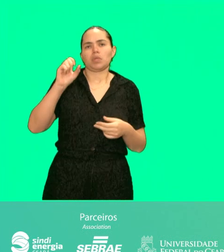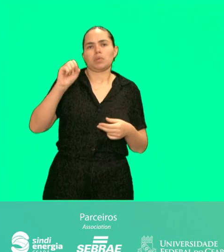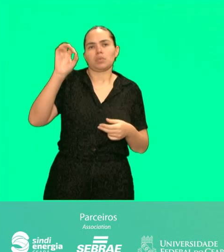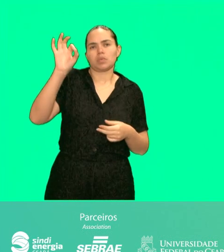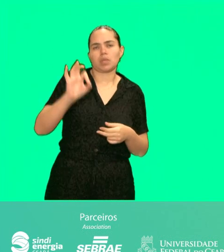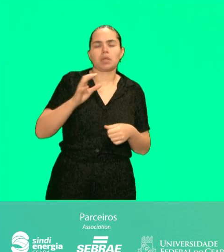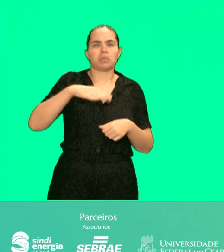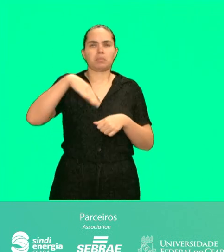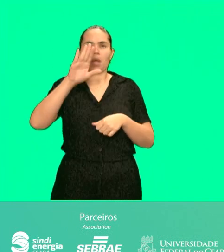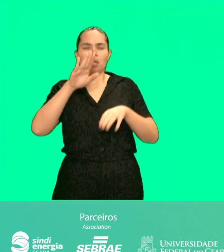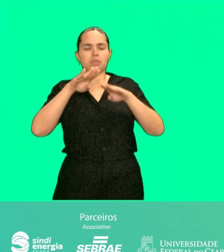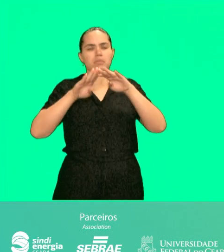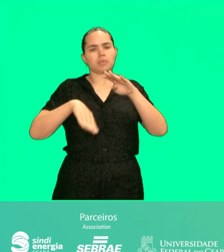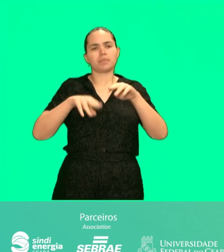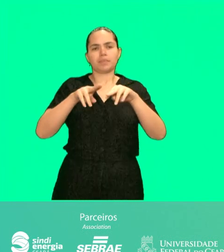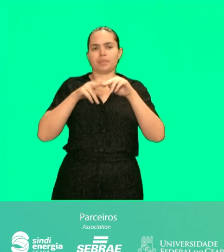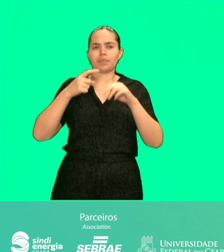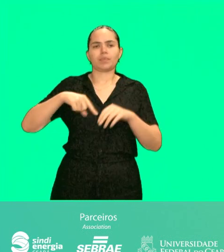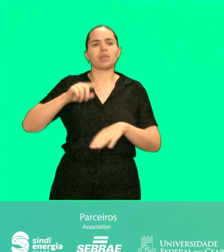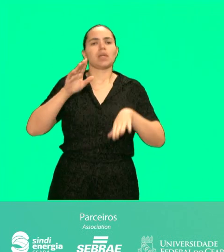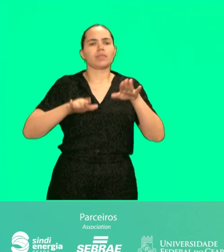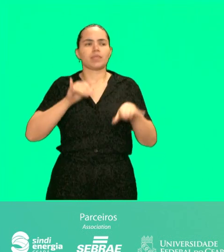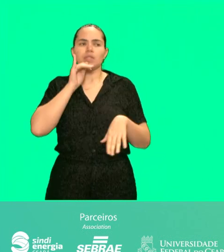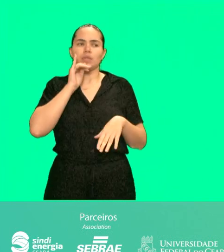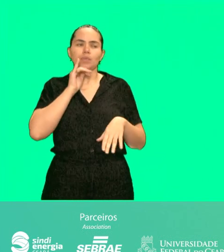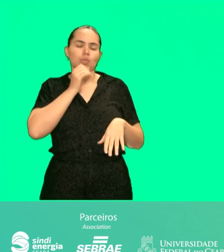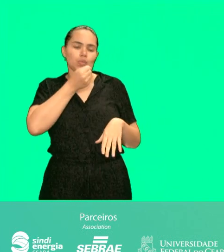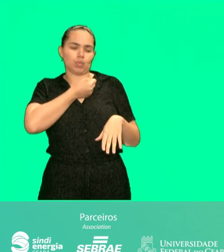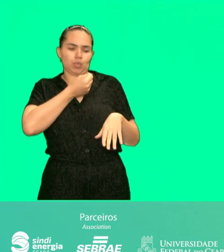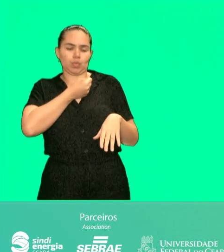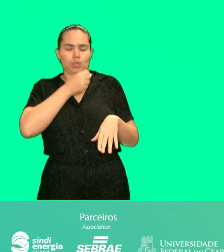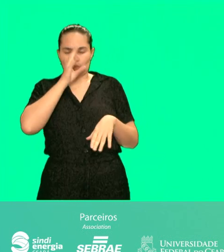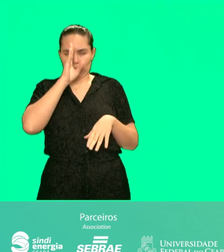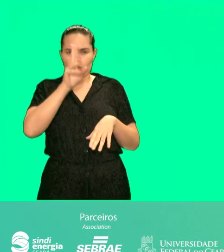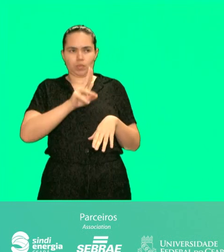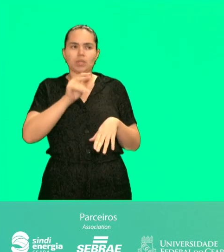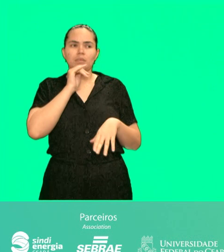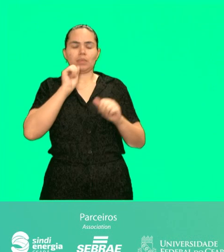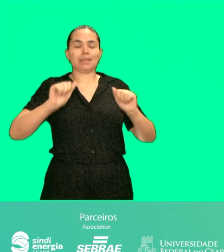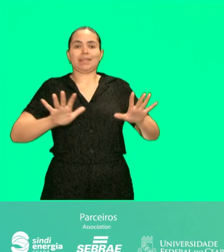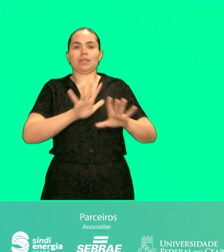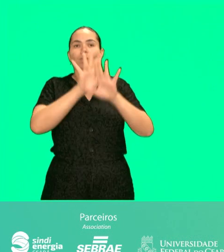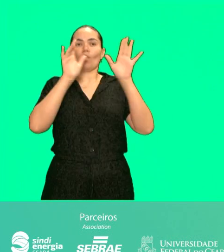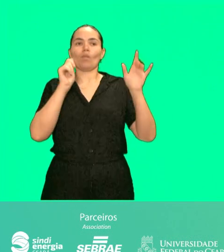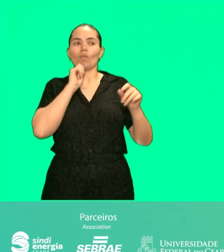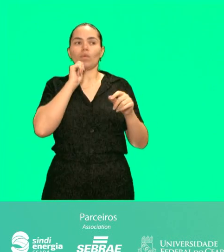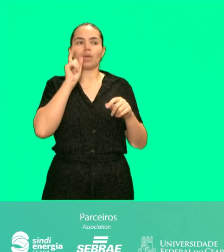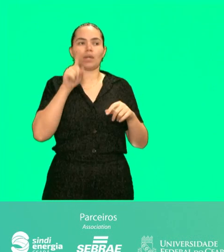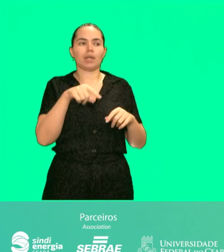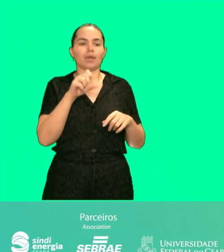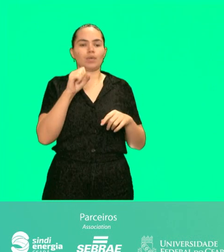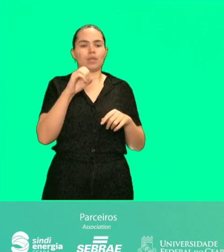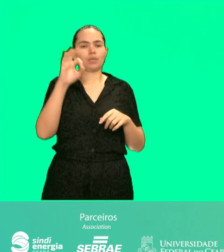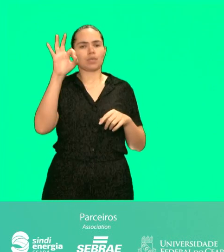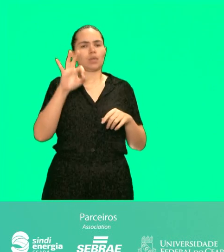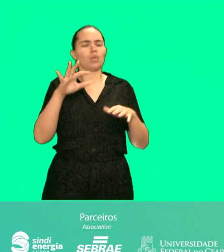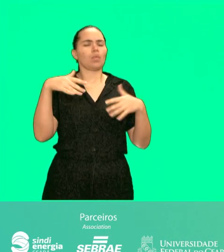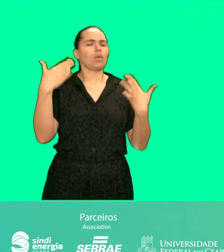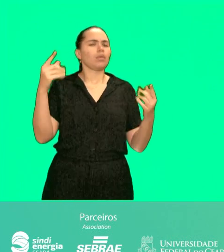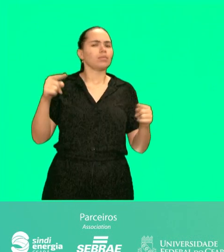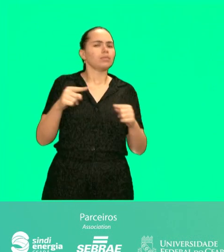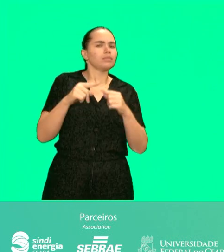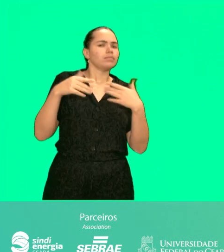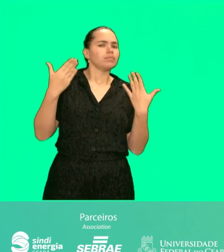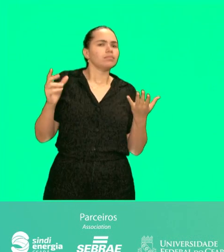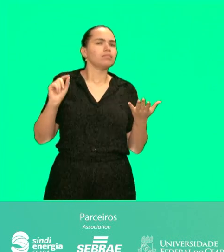menos de 80. And normally, E às vezes so esse número this number não é tão is claro, né? not 80% too much de clear, base, so né, em it's relação a